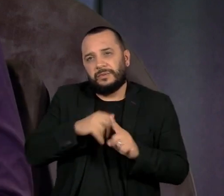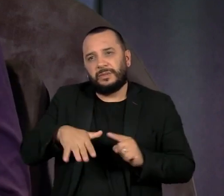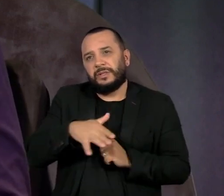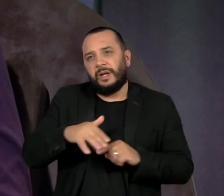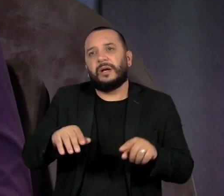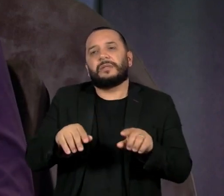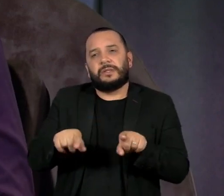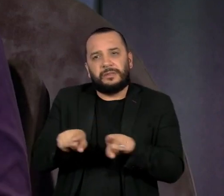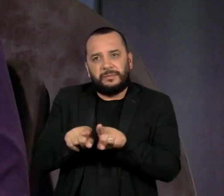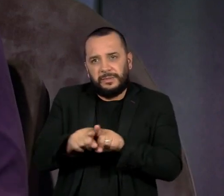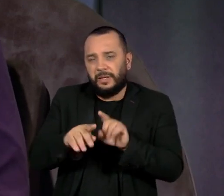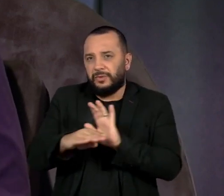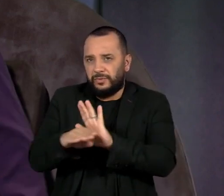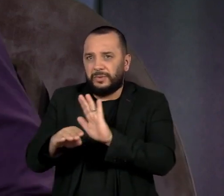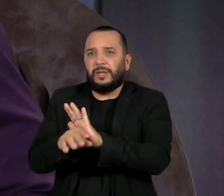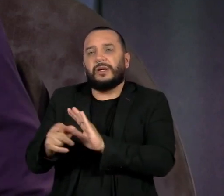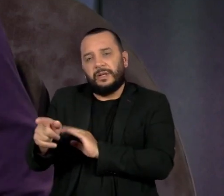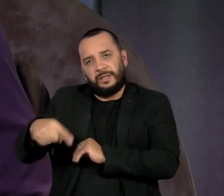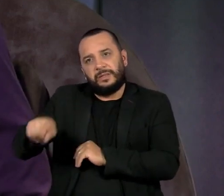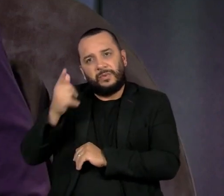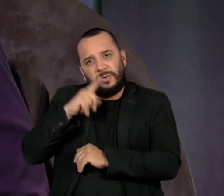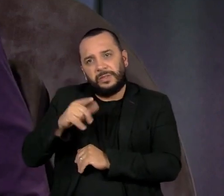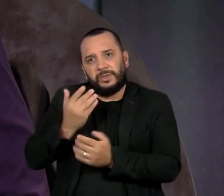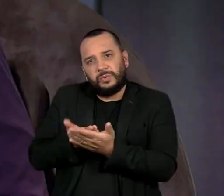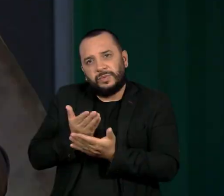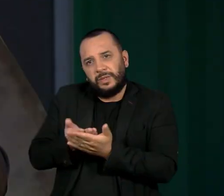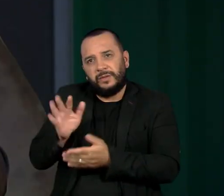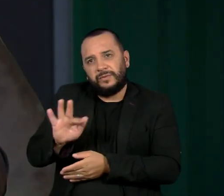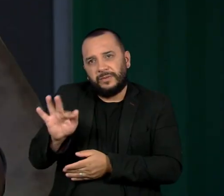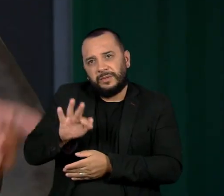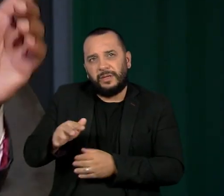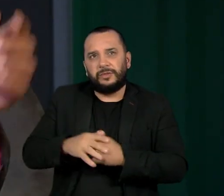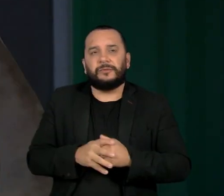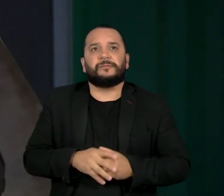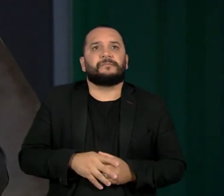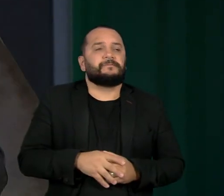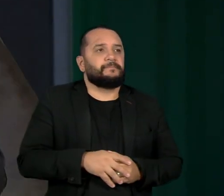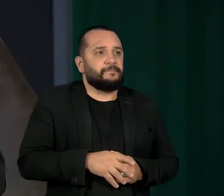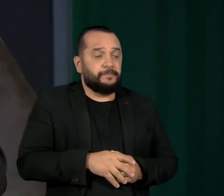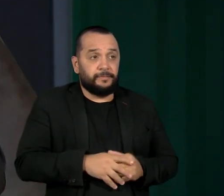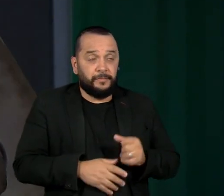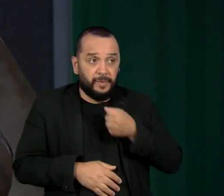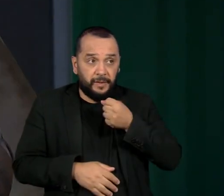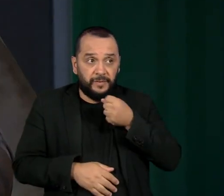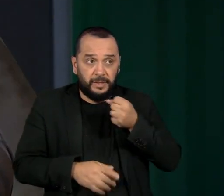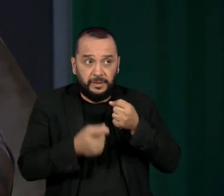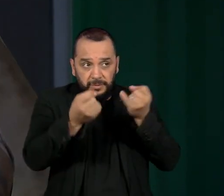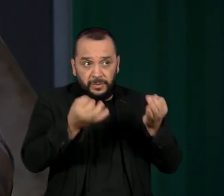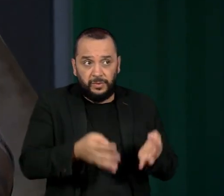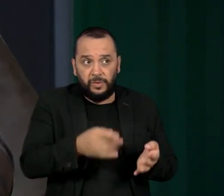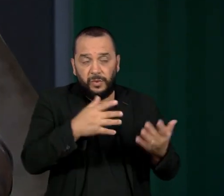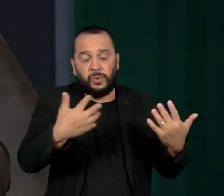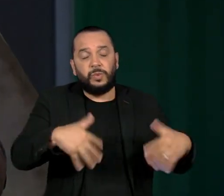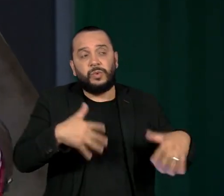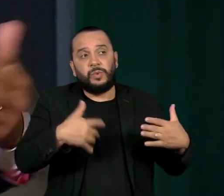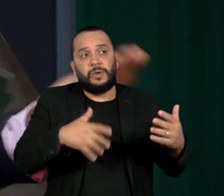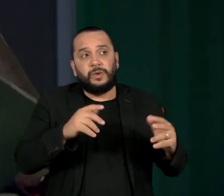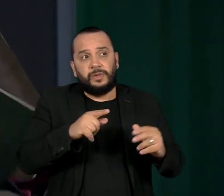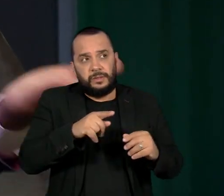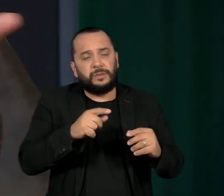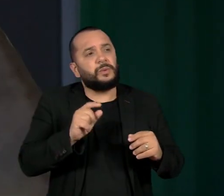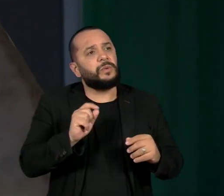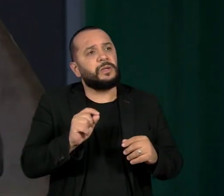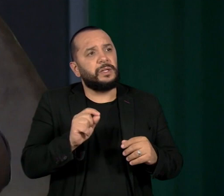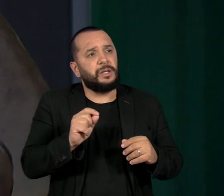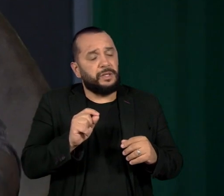sociedade dar acesso e manutenção para essas pessoas na universidade. A nossa entrevistada falou uma coisa fortíssima ali, né? Que ela estava dizendo